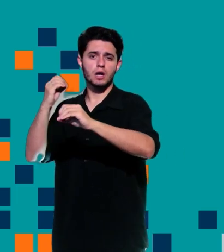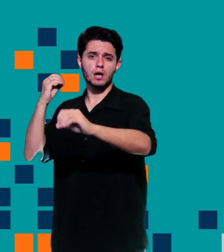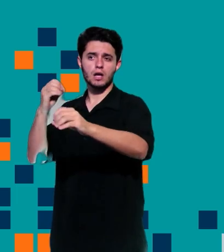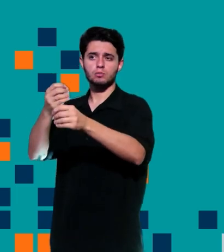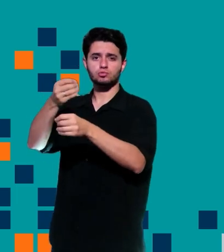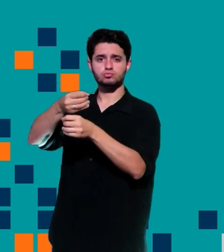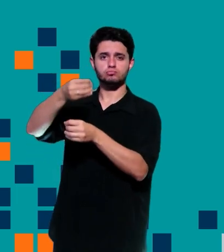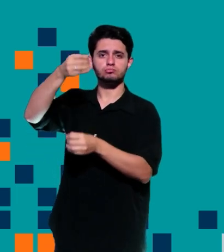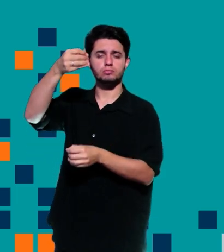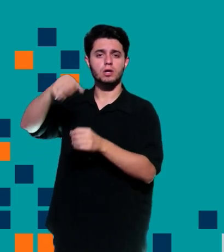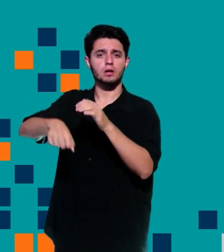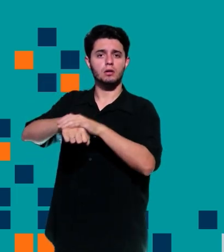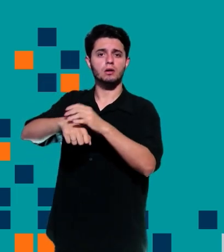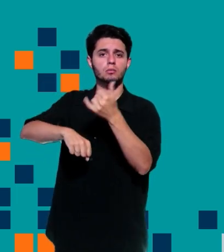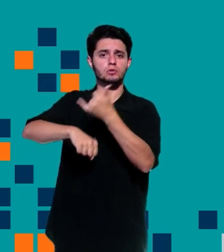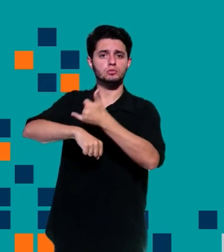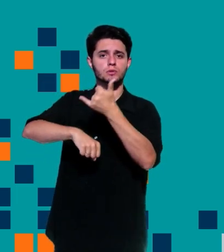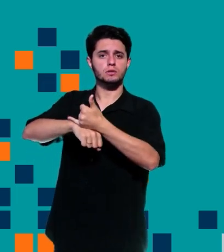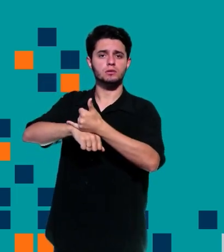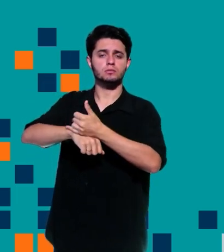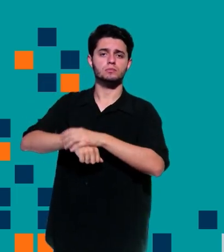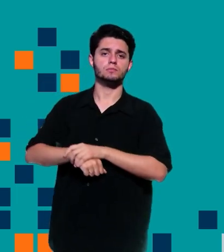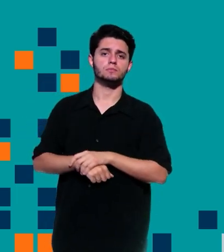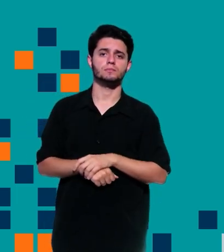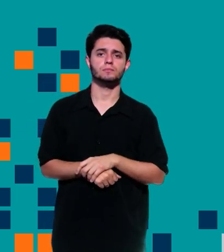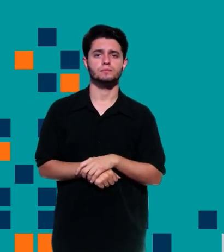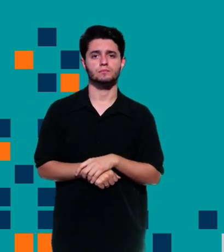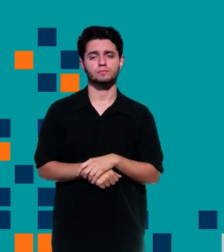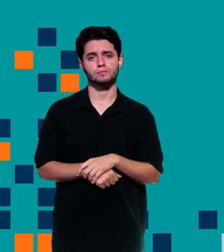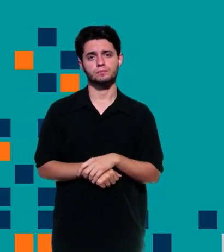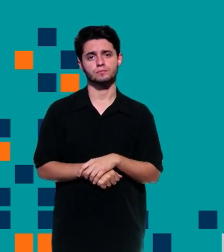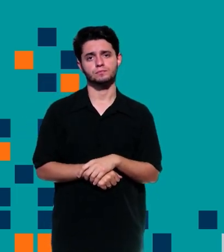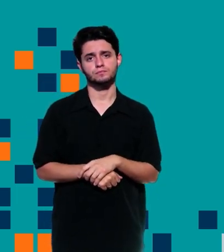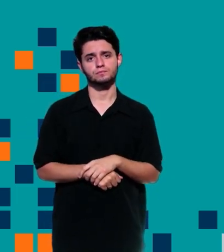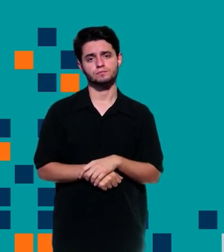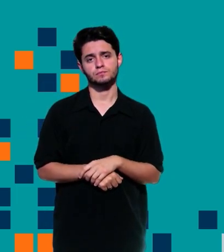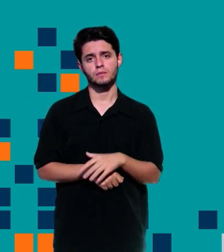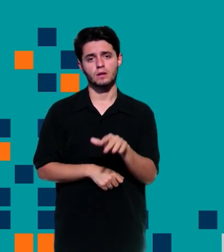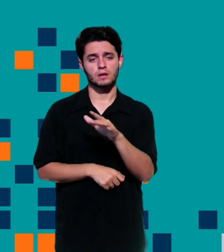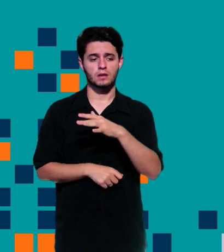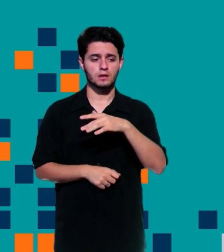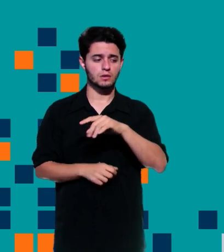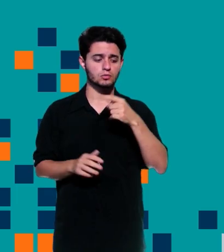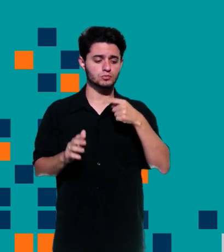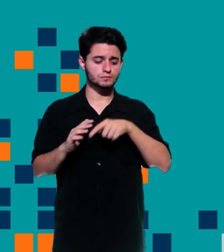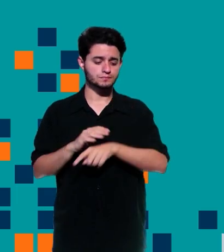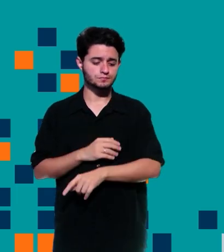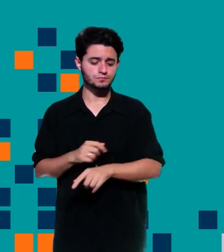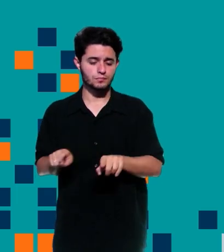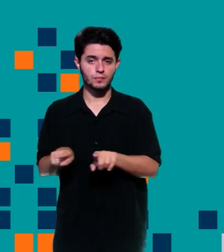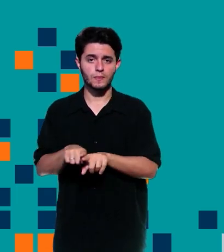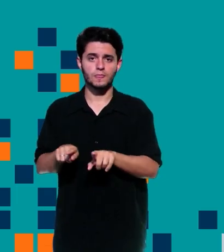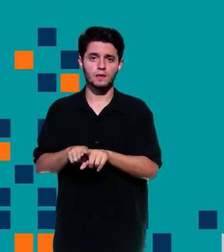forma de T metálicos. Eram 46 perfis no sentido transversal, e eles apoiavam a placa de concreto, e depois vinha um sistema